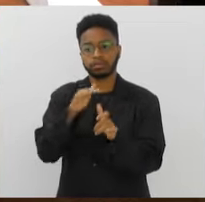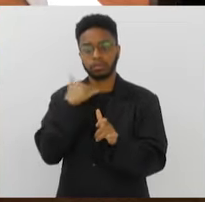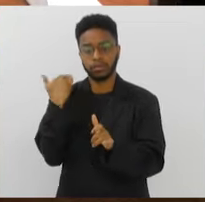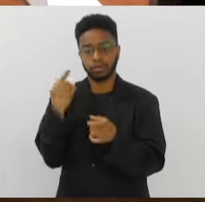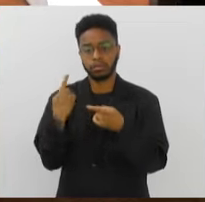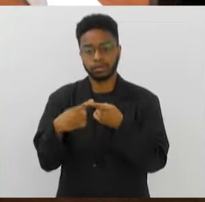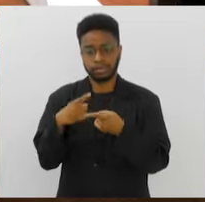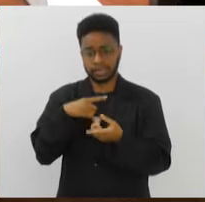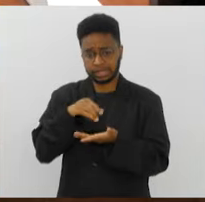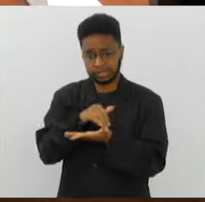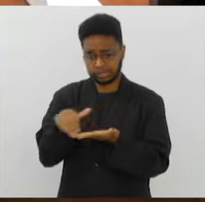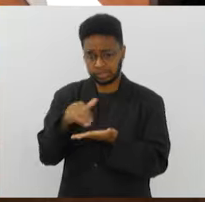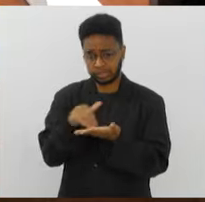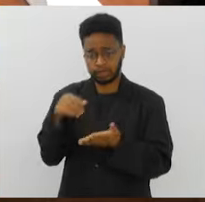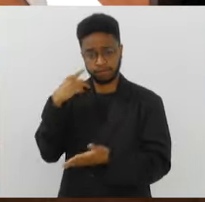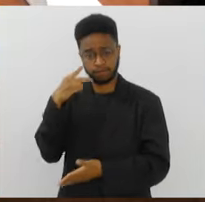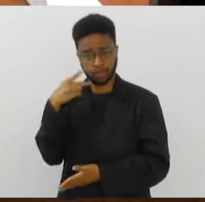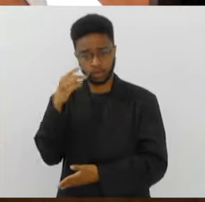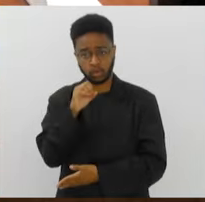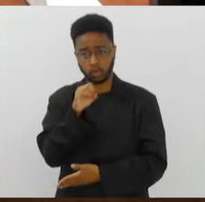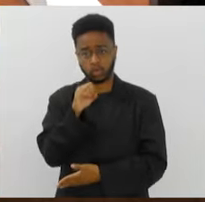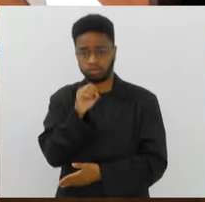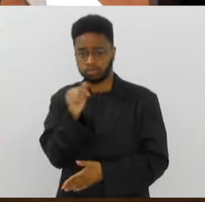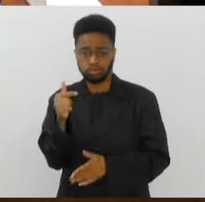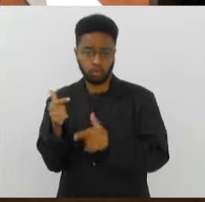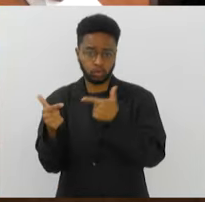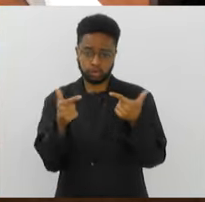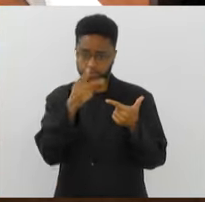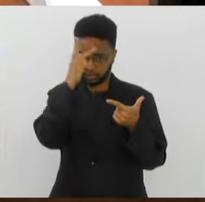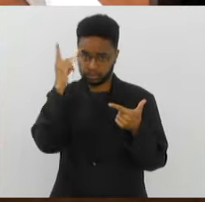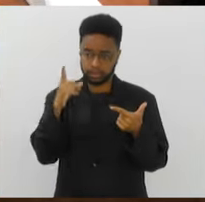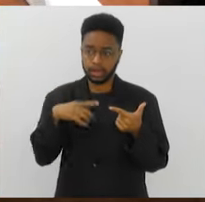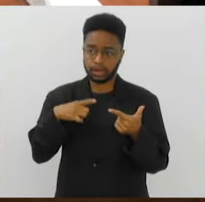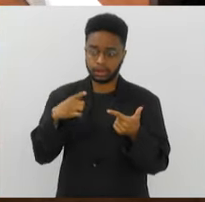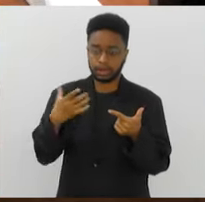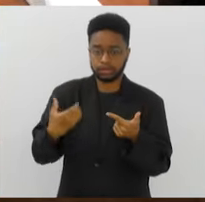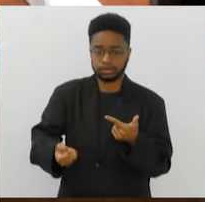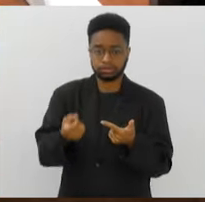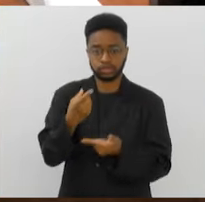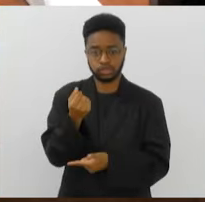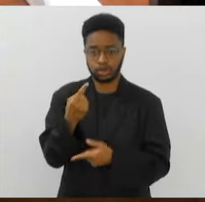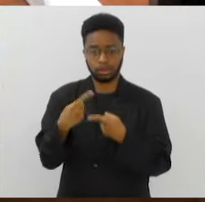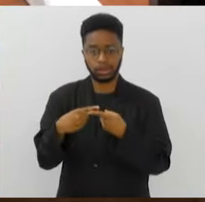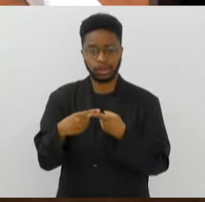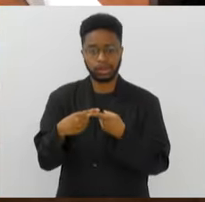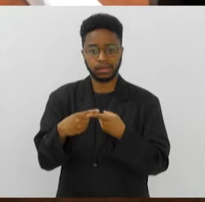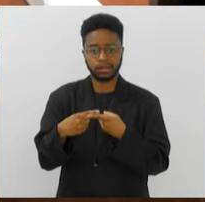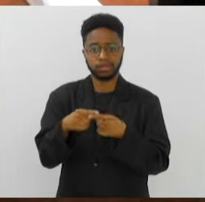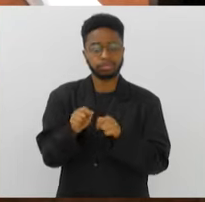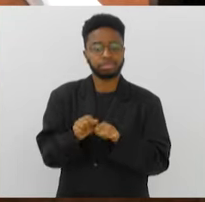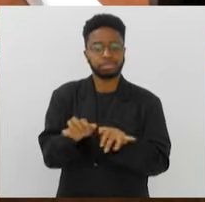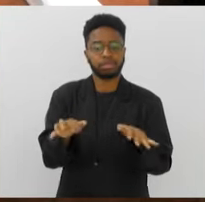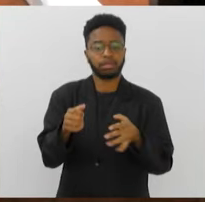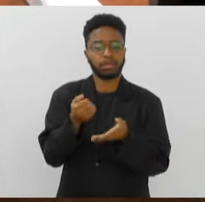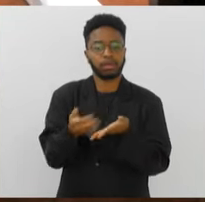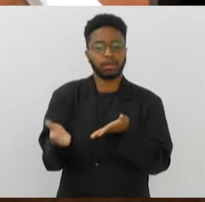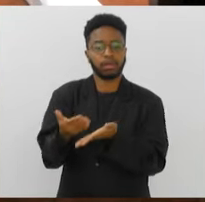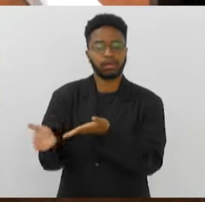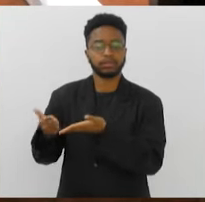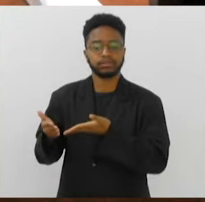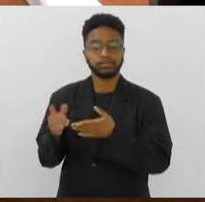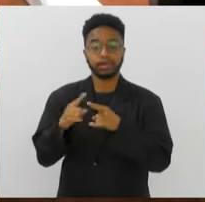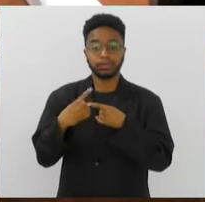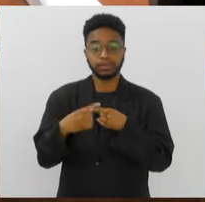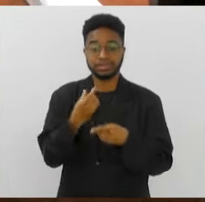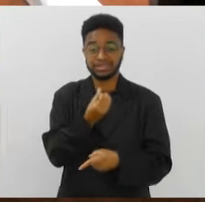Algum secretário, algum vereador, alguém está recebendo esse dinheiro. Pô? O dinheiro não está indo pelo ralo, tia Ju. Eu estou falando de mais de 600 pessoas